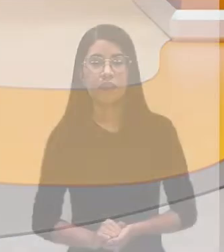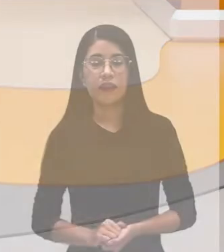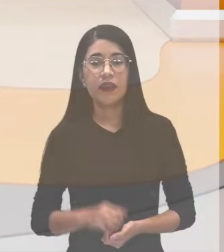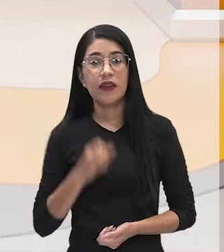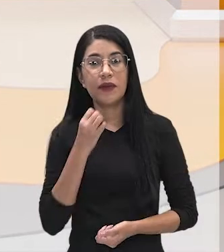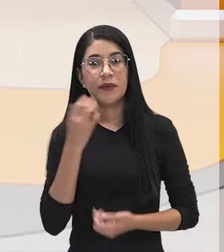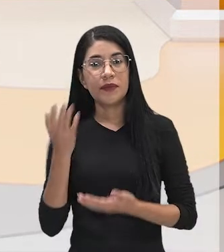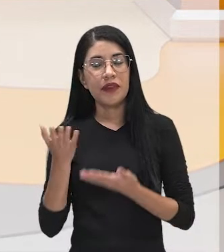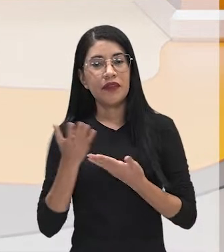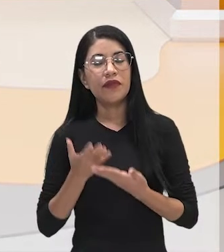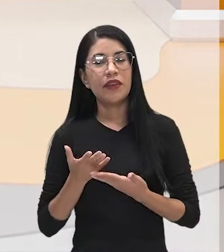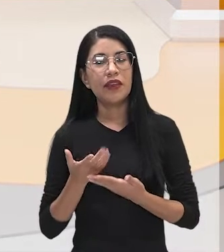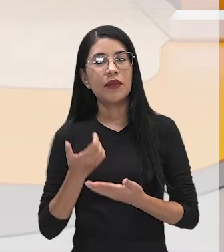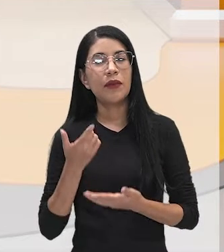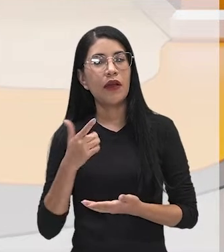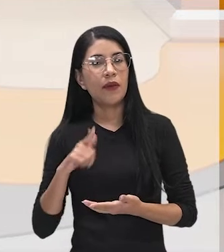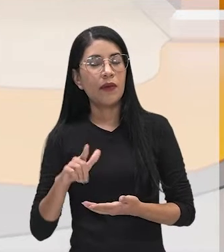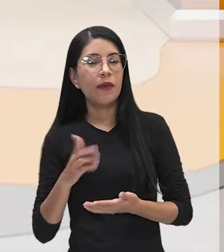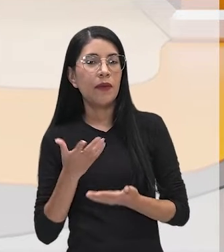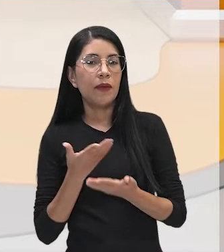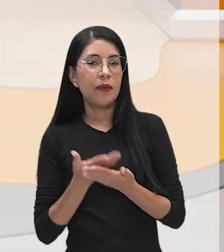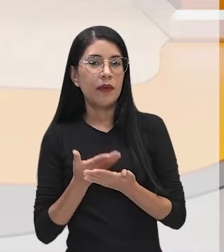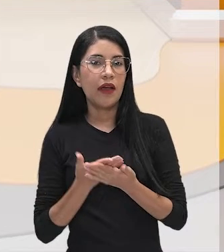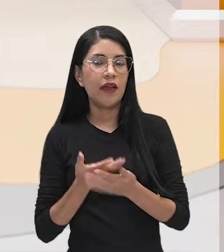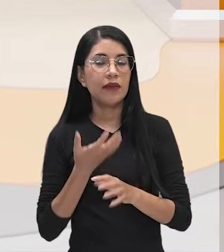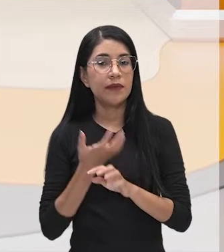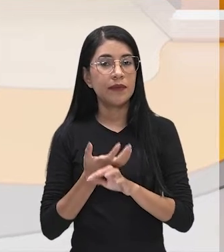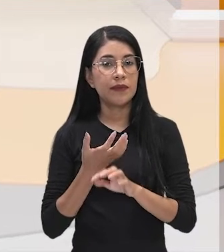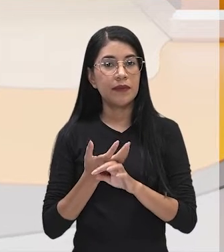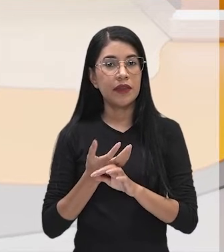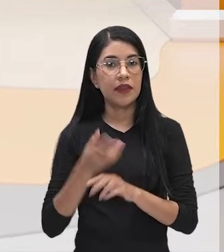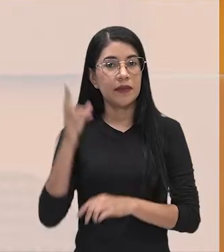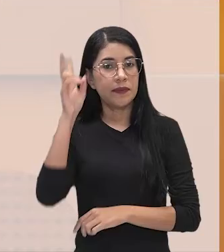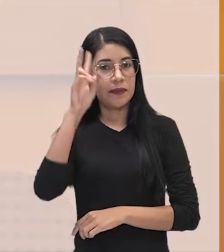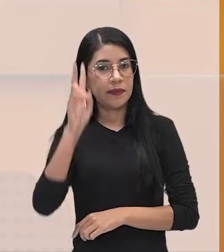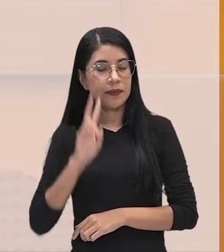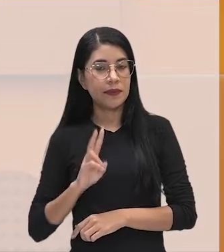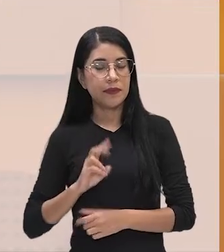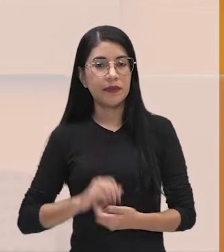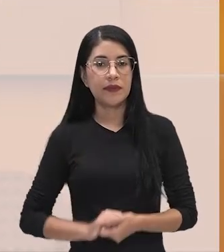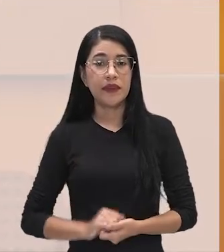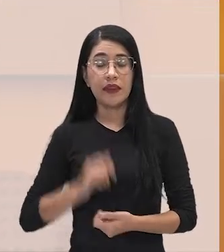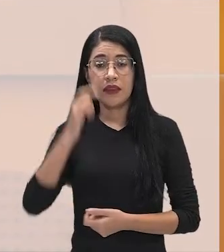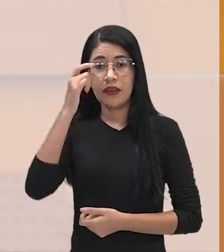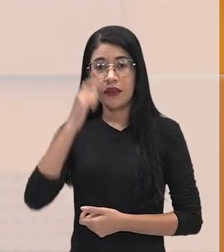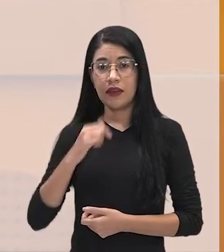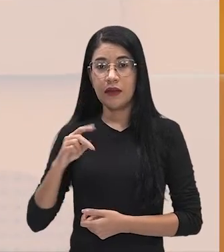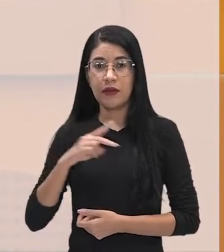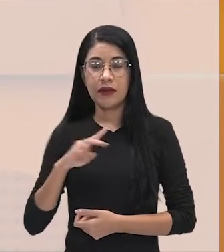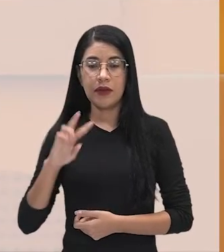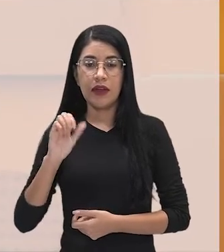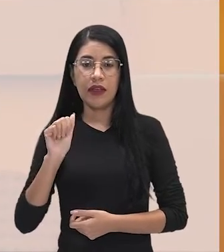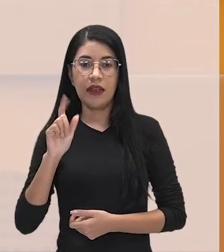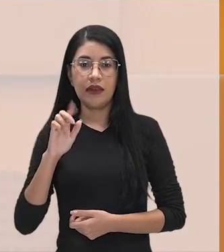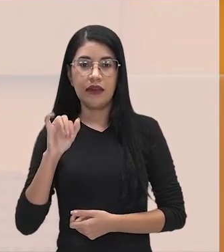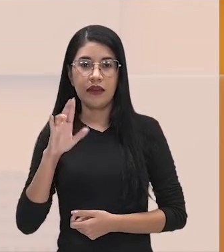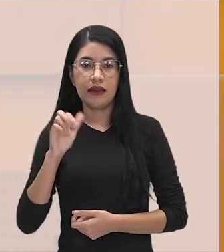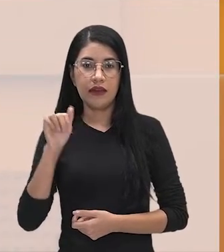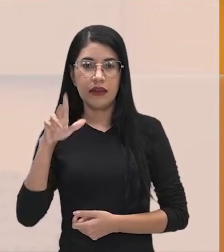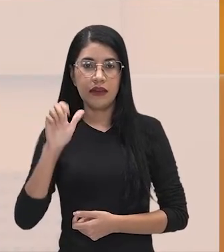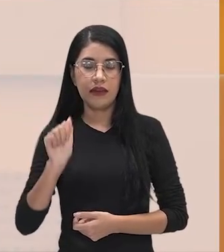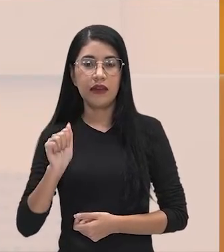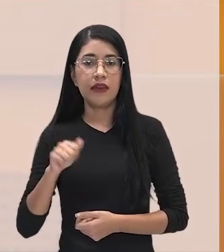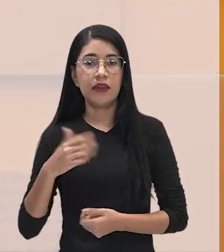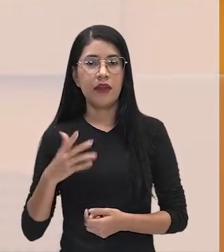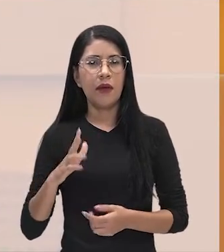Sejam bem-vindos a mais uma aula do nosso componente de História. Eu sou a professora Adriana Cabral, como acabei de falar para